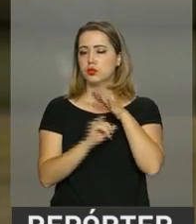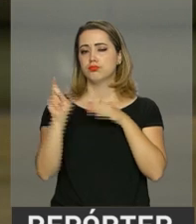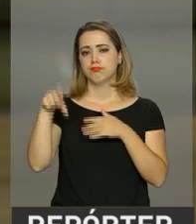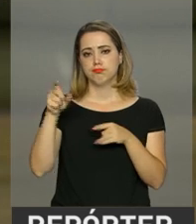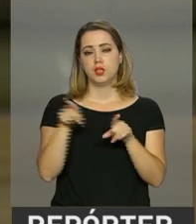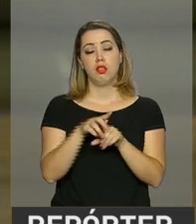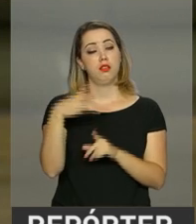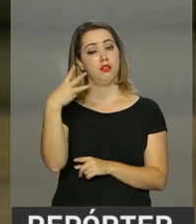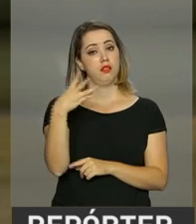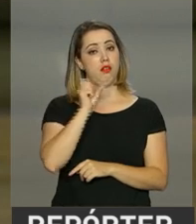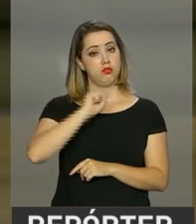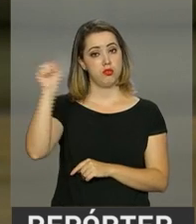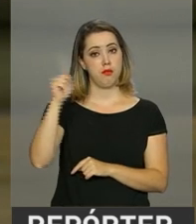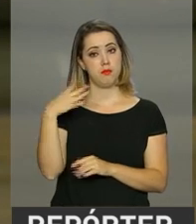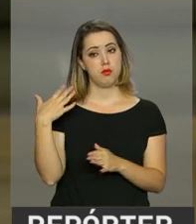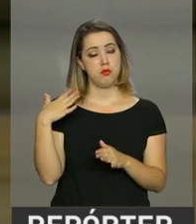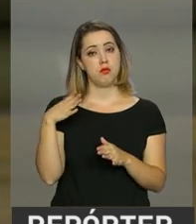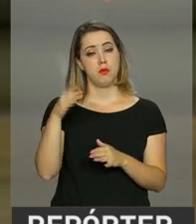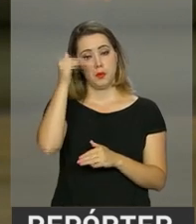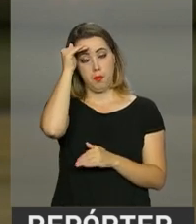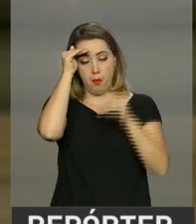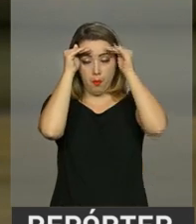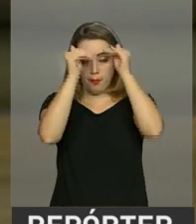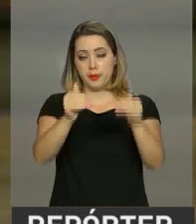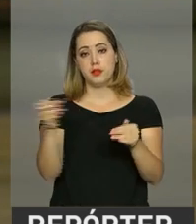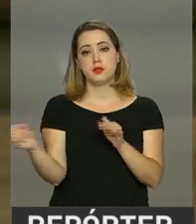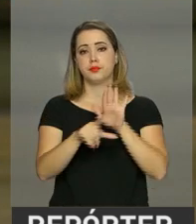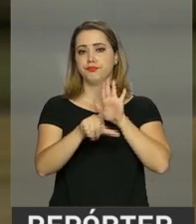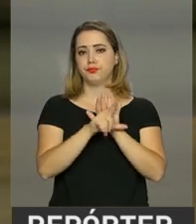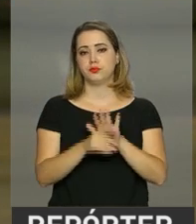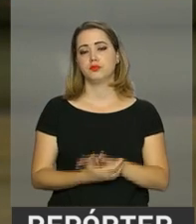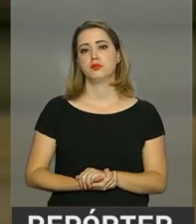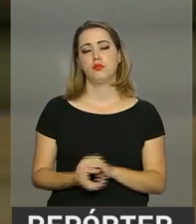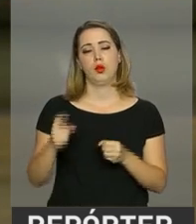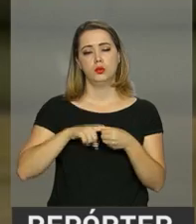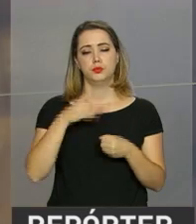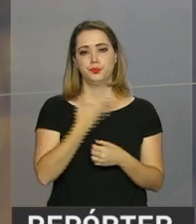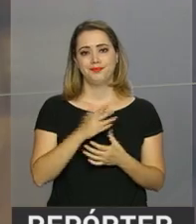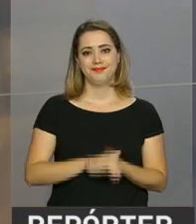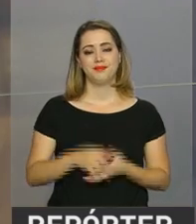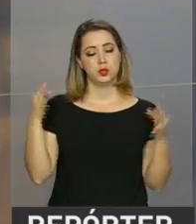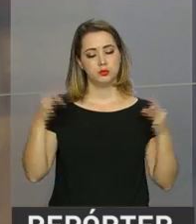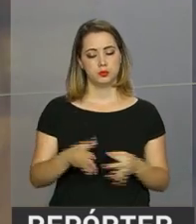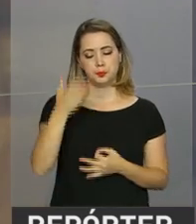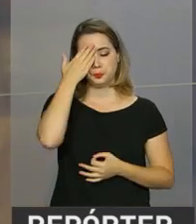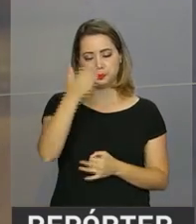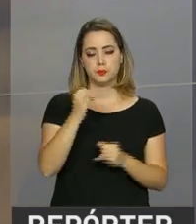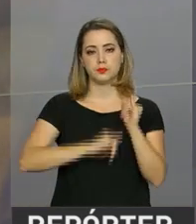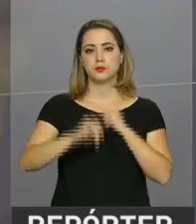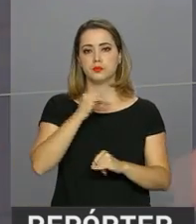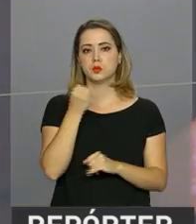3 de abril para se adequar às novas regras eu volto com você Roberto aí no estúdio está certo Nei Obrigado pelas